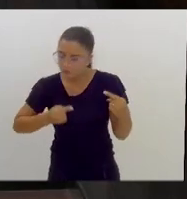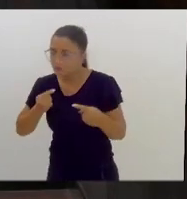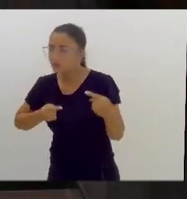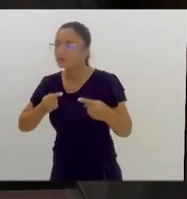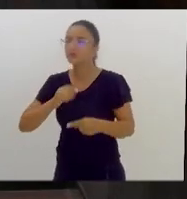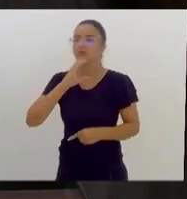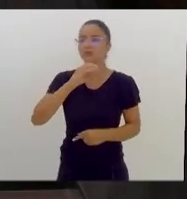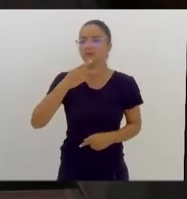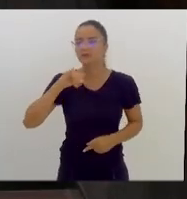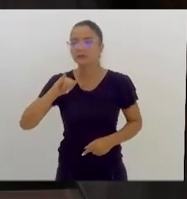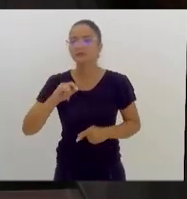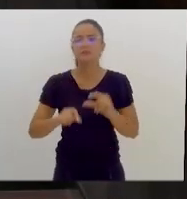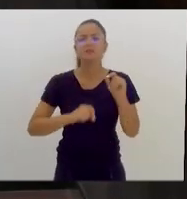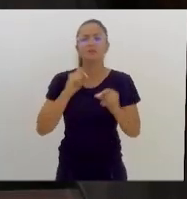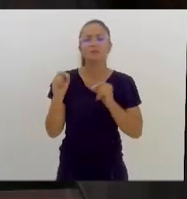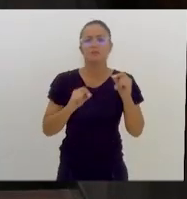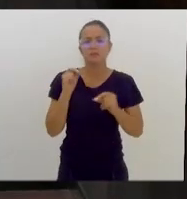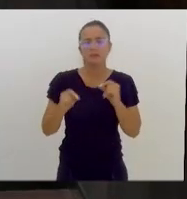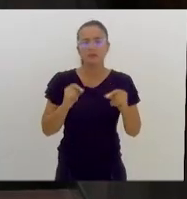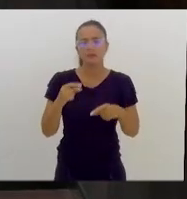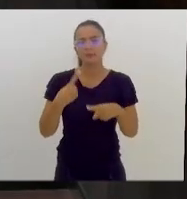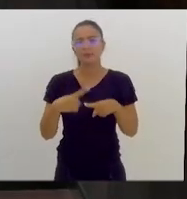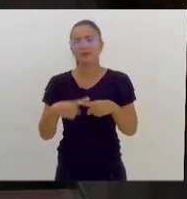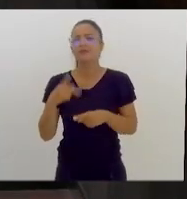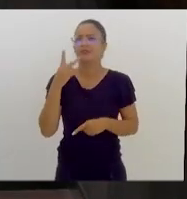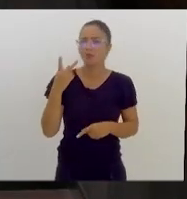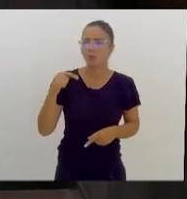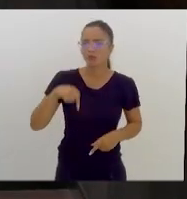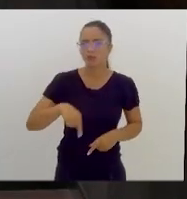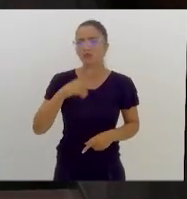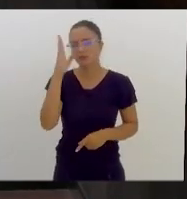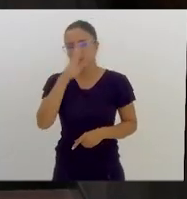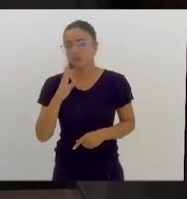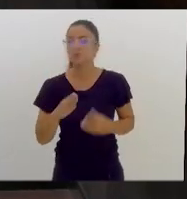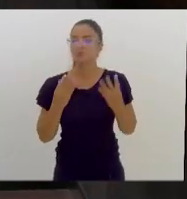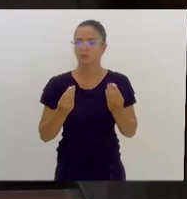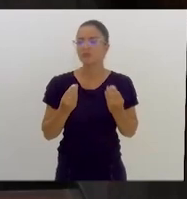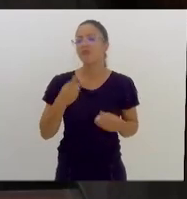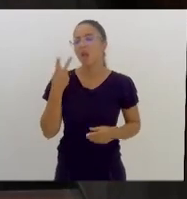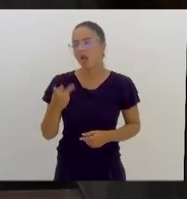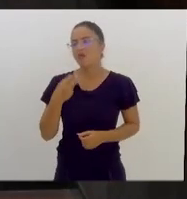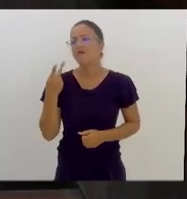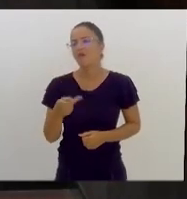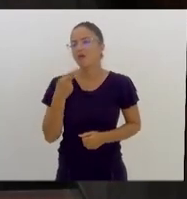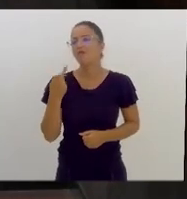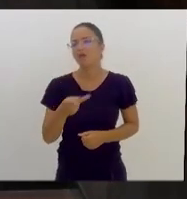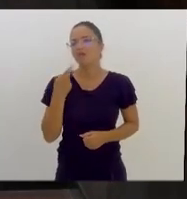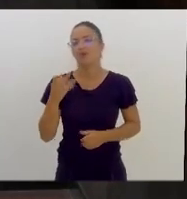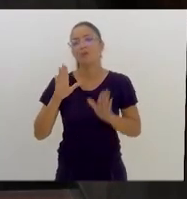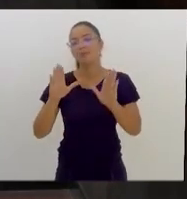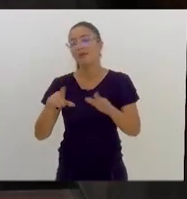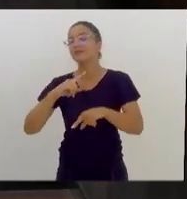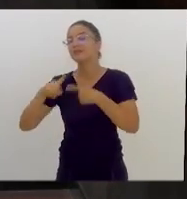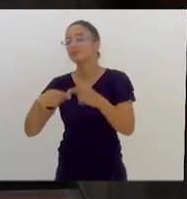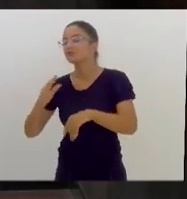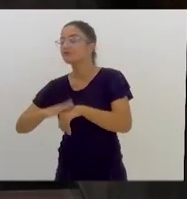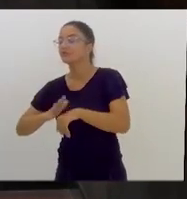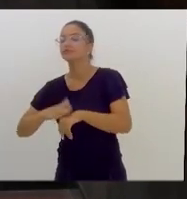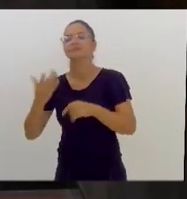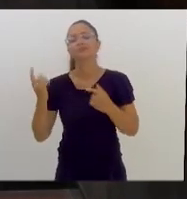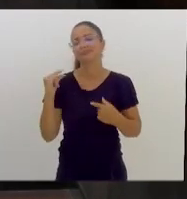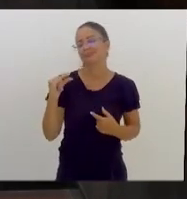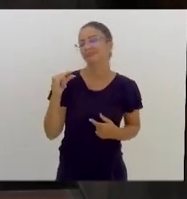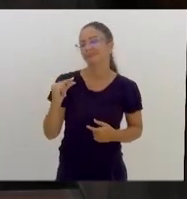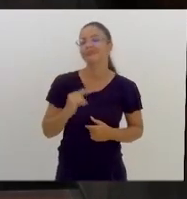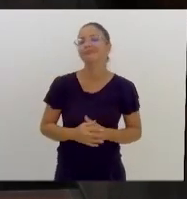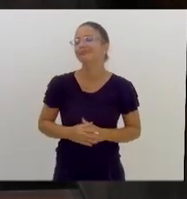CPI, que é algo que se fala muito no Brasil, se fala muito nas campanhas políticas, mas pouco se produziu até agora,